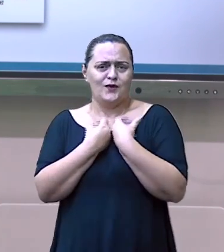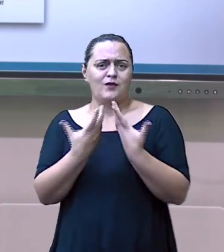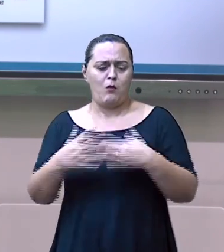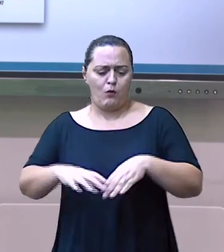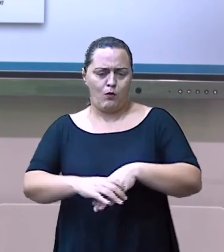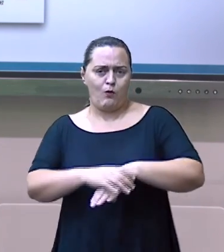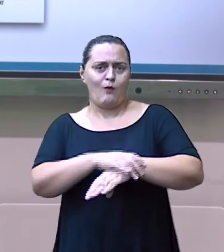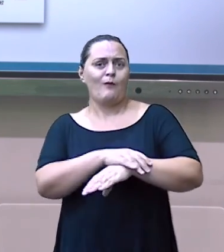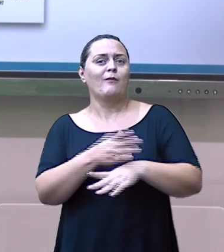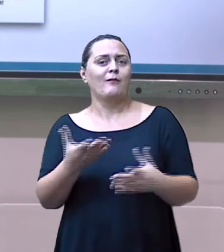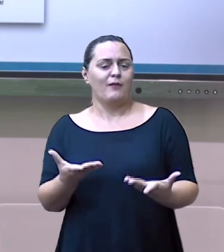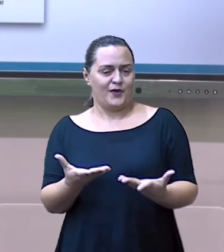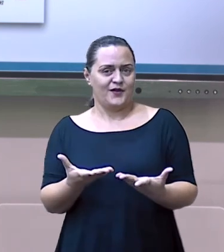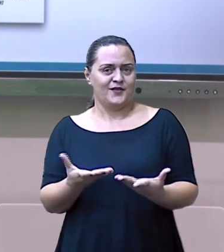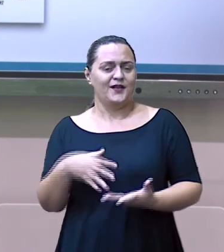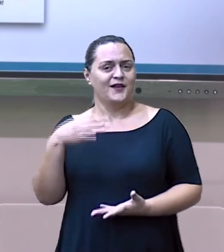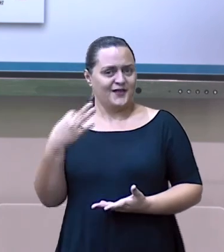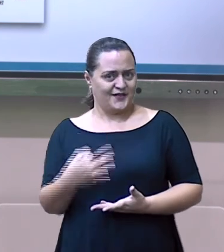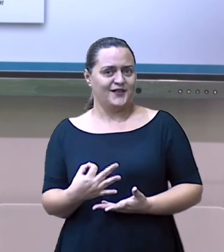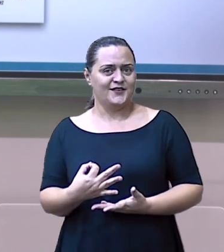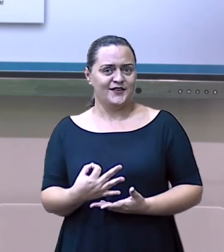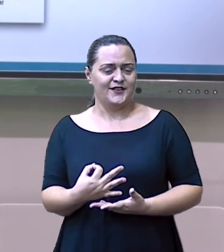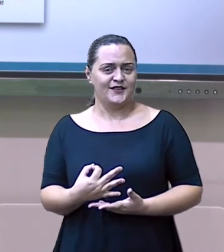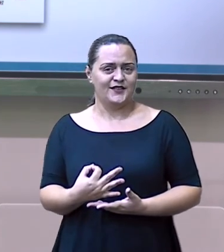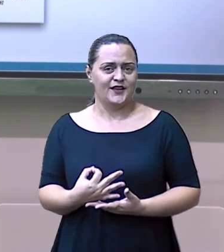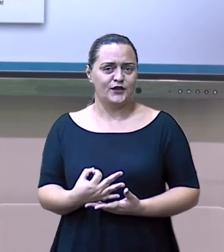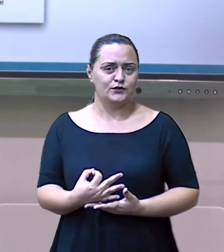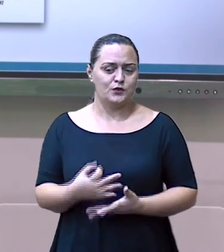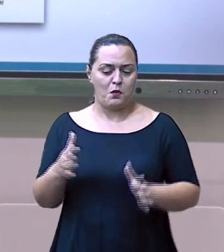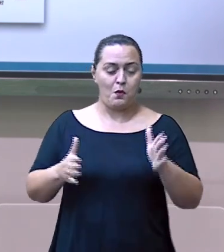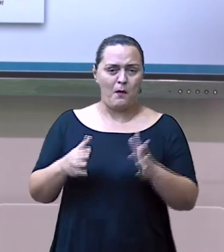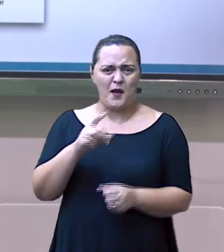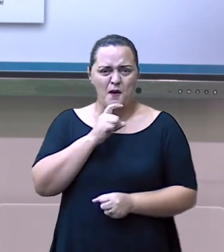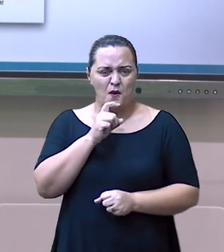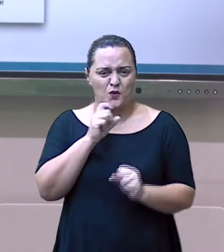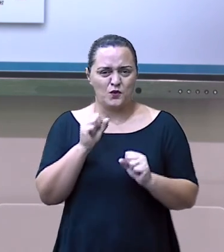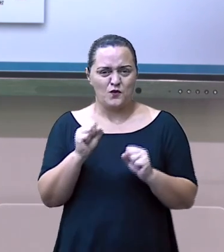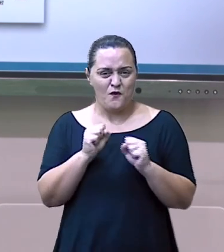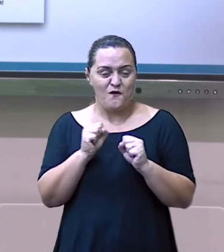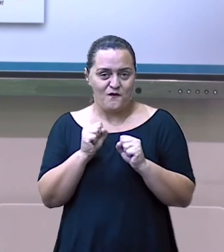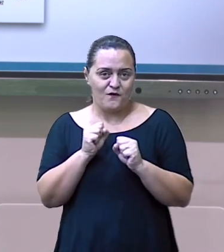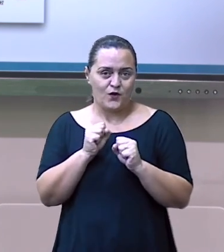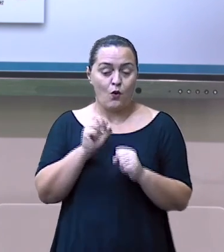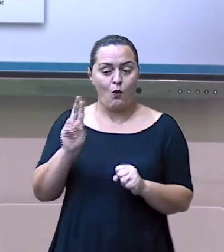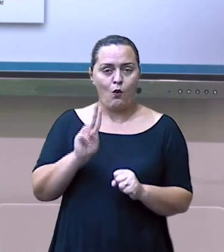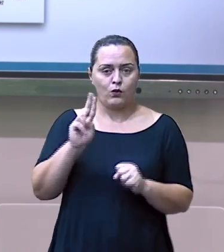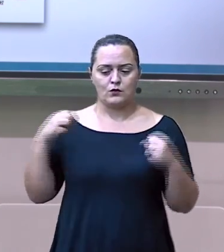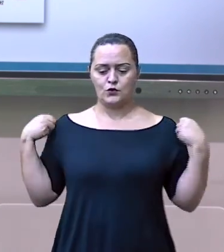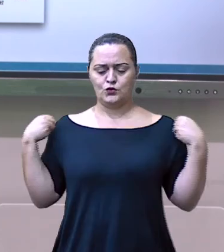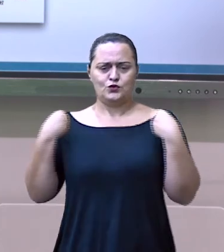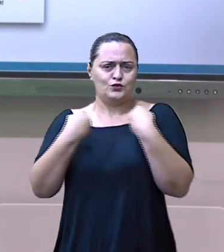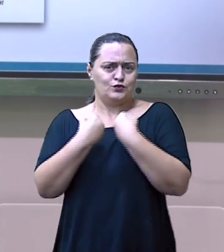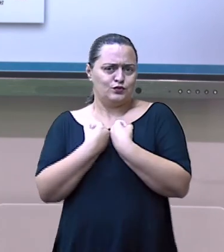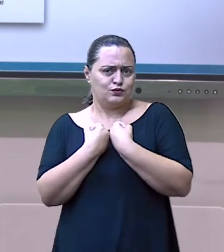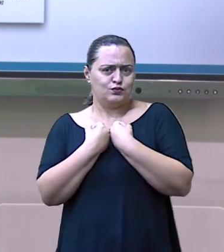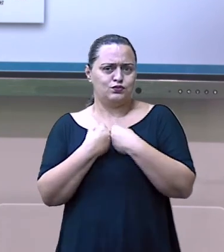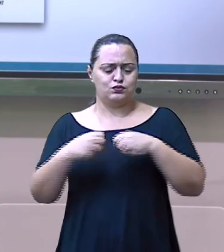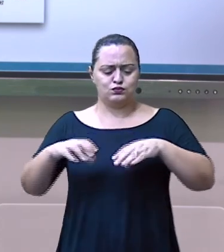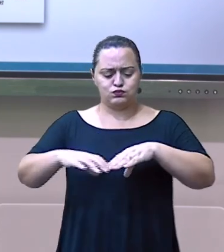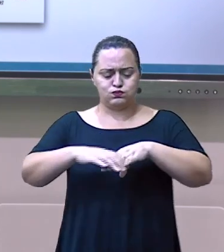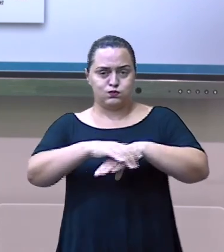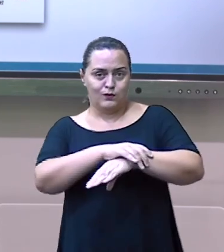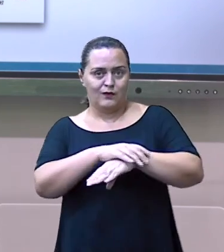de repente já tem, pode usar a bota no inverno, né? Mas seco,